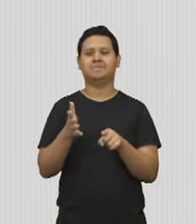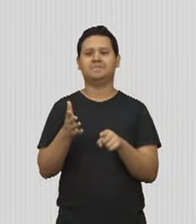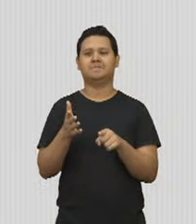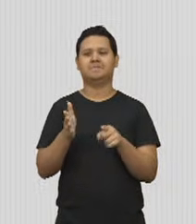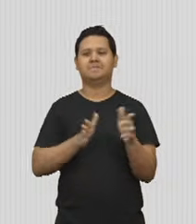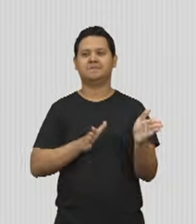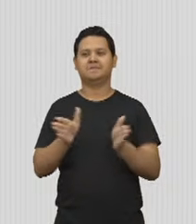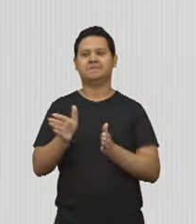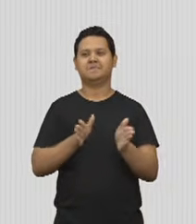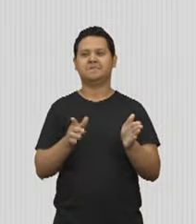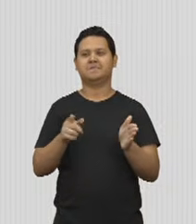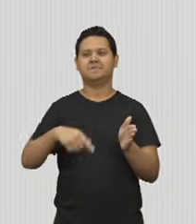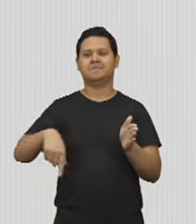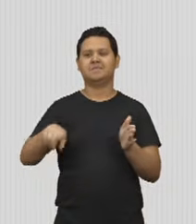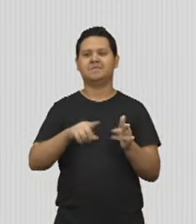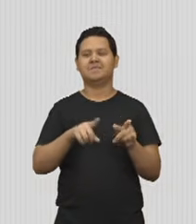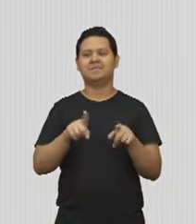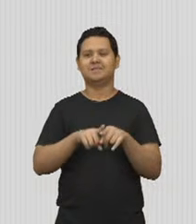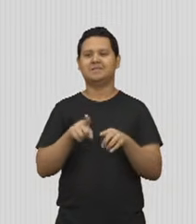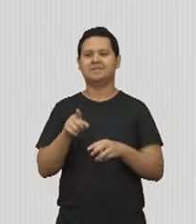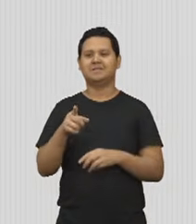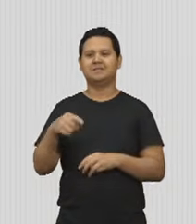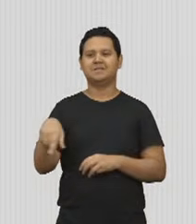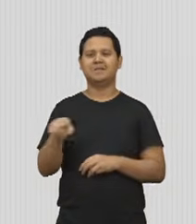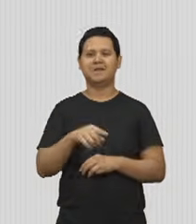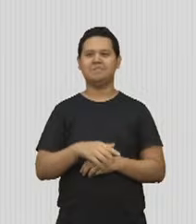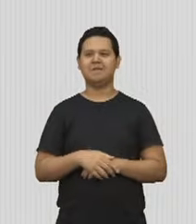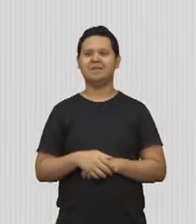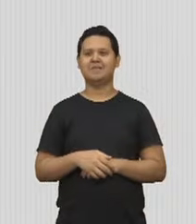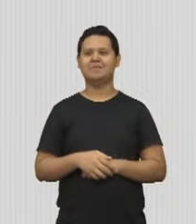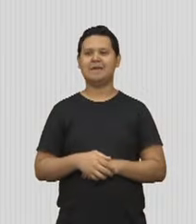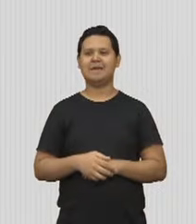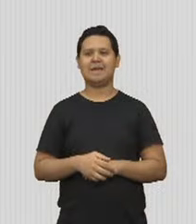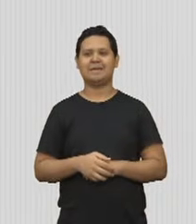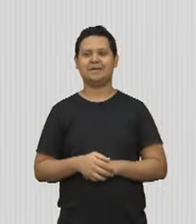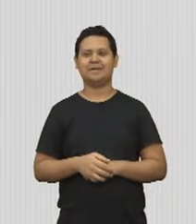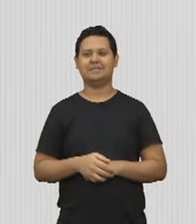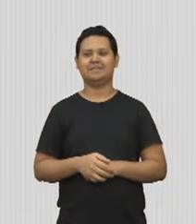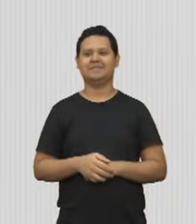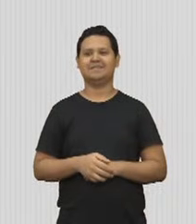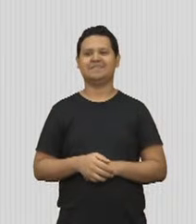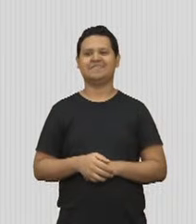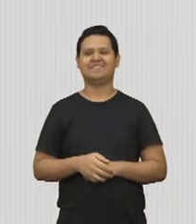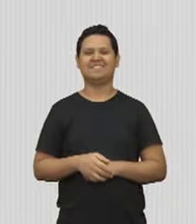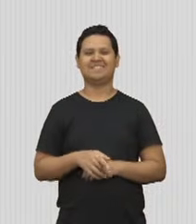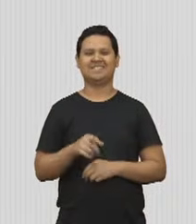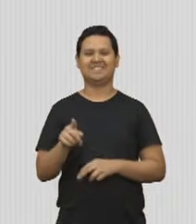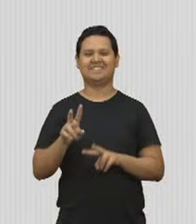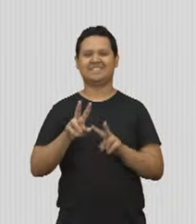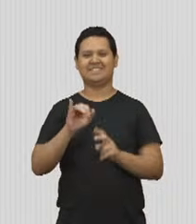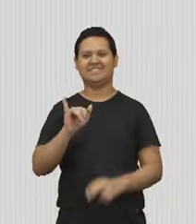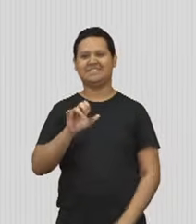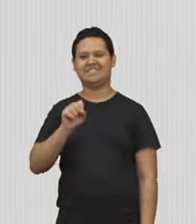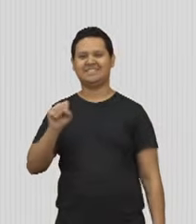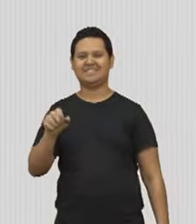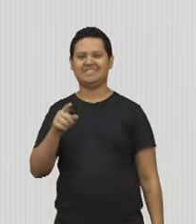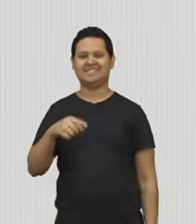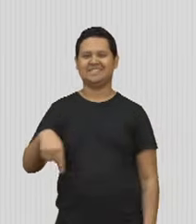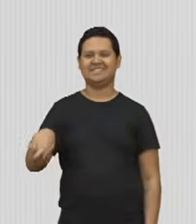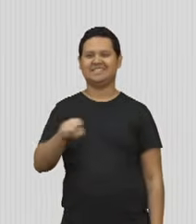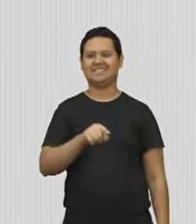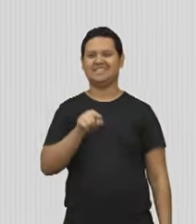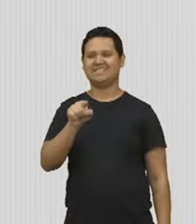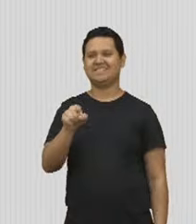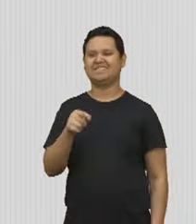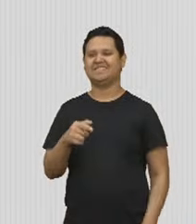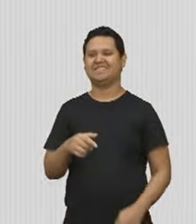gente conseguiu melhorar nesse sentido, e a gente agora tem que adequar. Então, na verdade, é uma adequação do ISS à região metropolitana